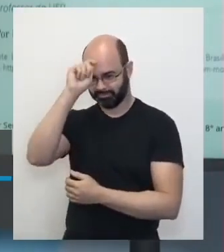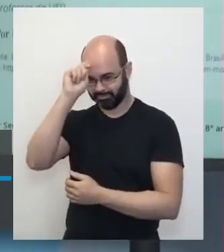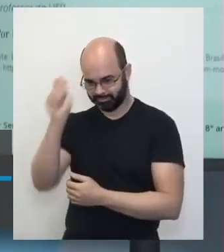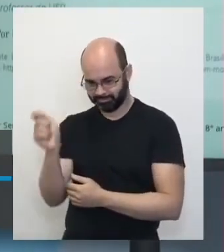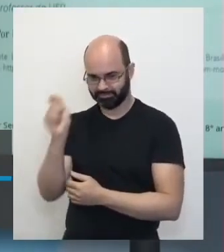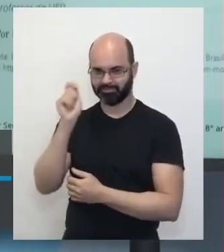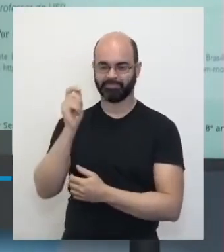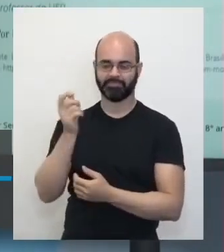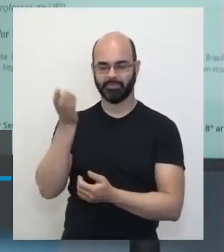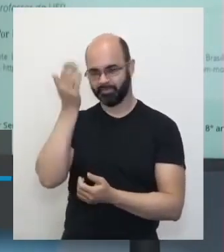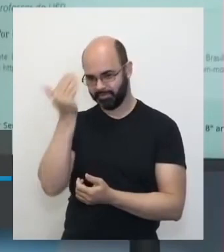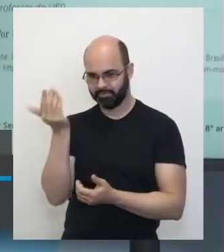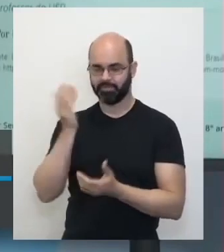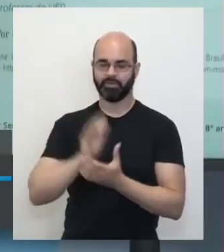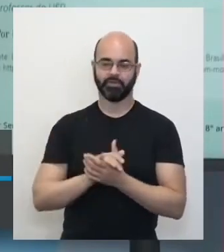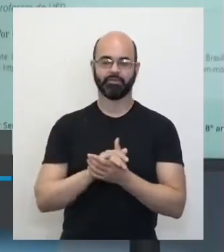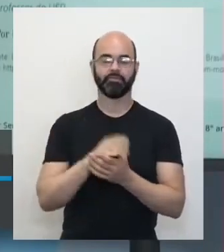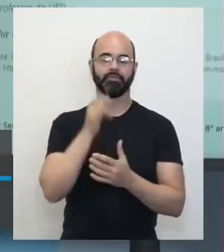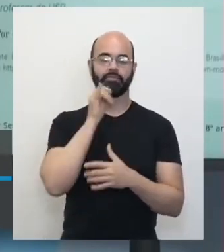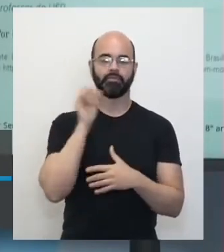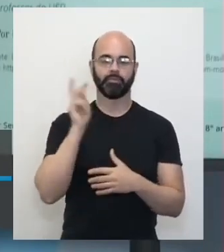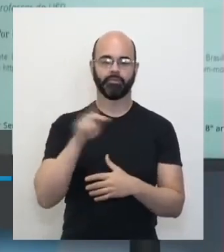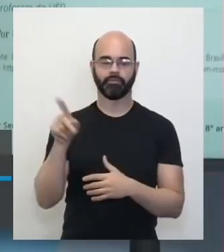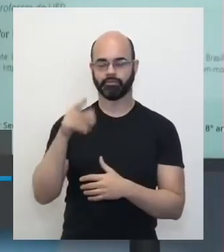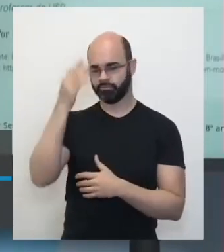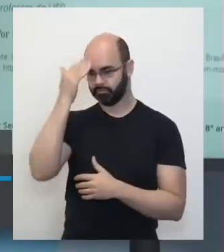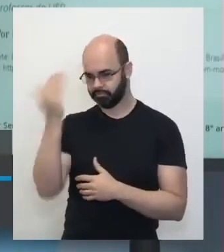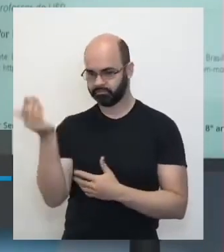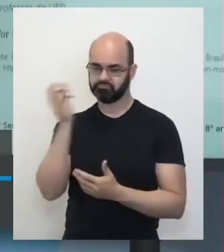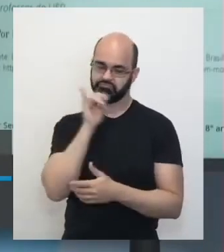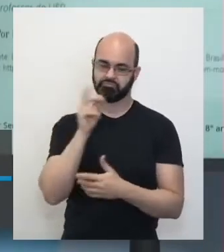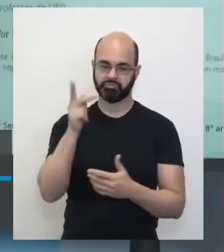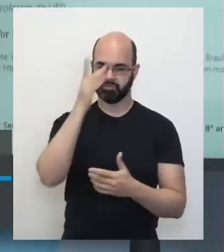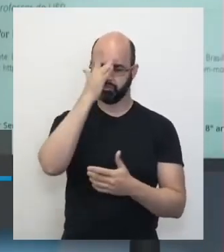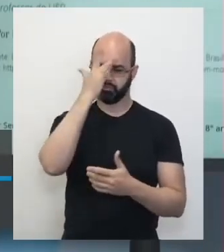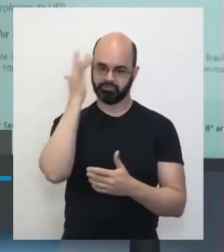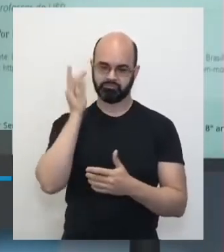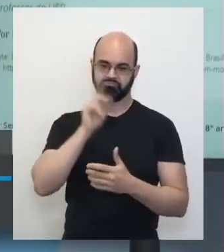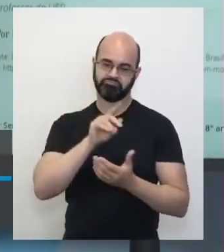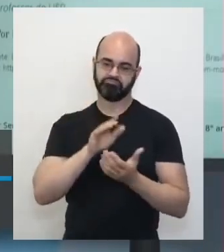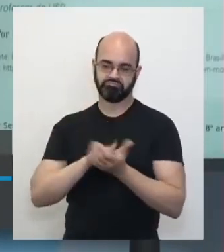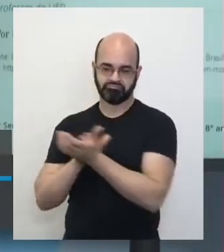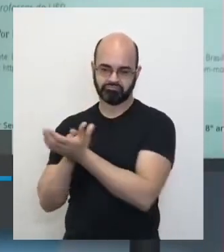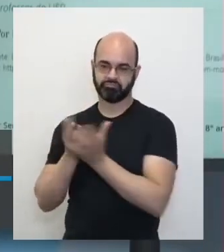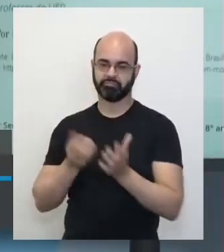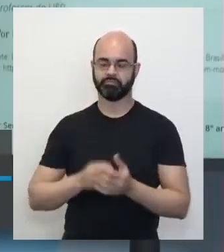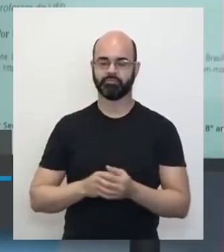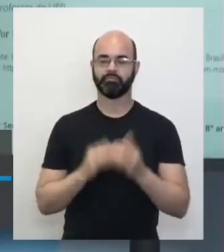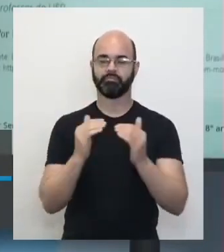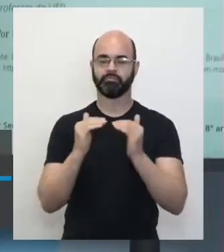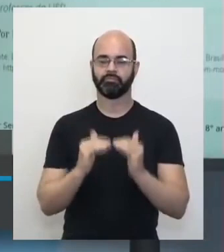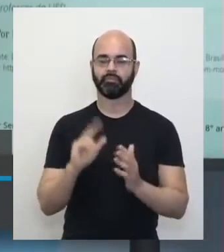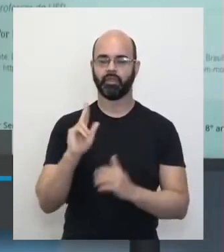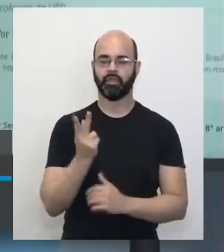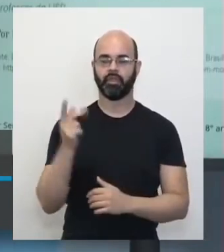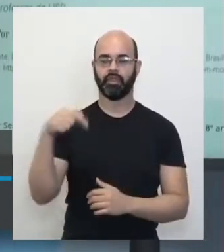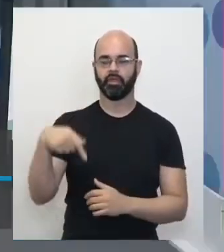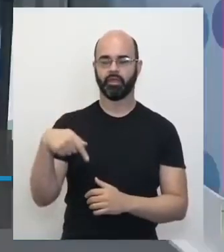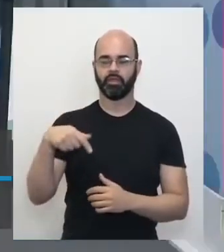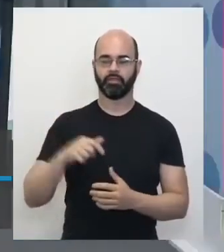Josiane: de um professor que foi homenageado por alunos. 2, histórias em quadrinhos. Mais algum,